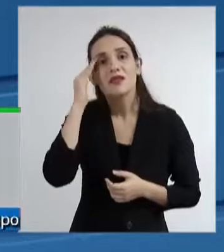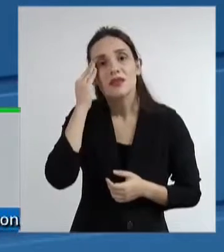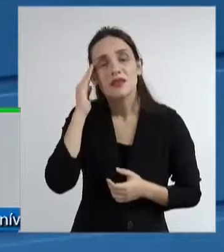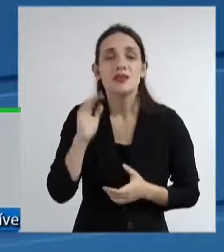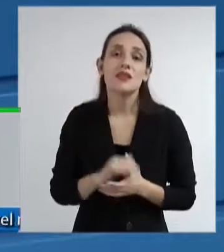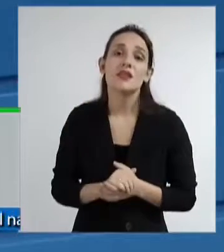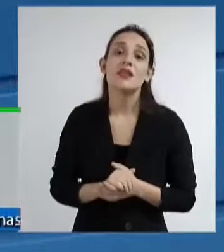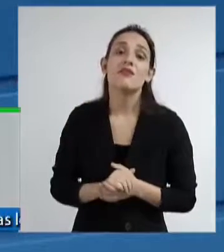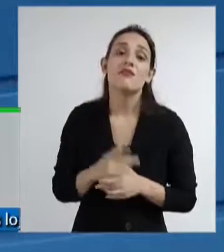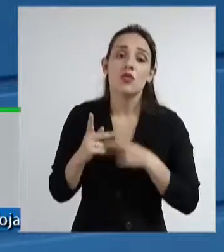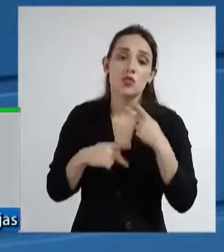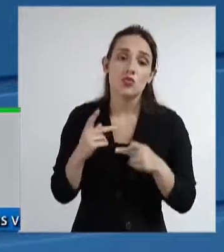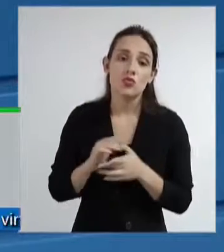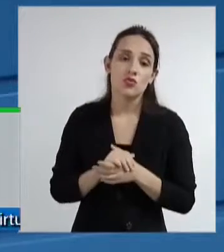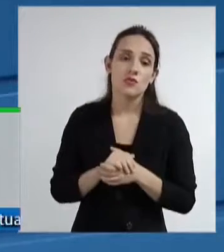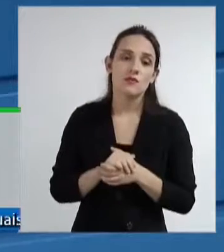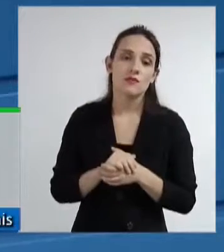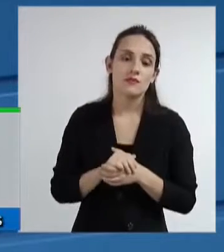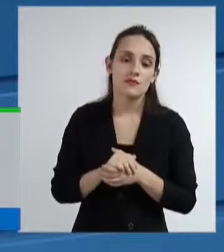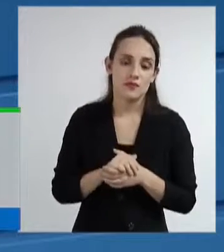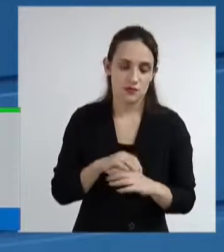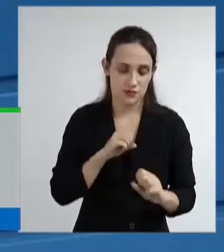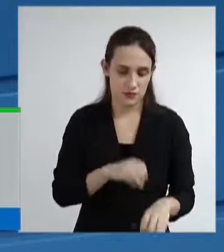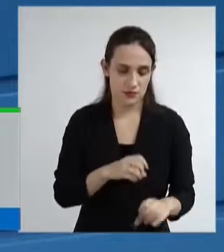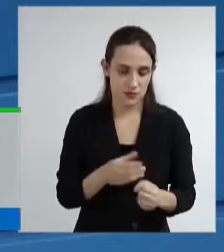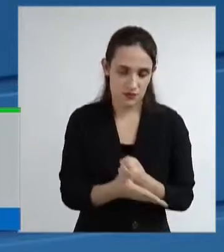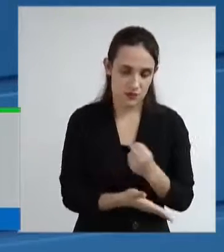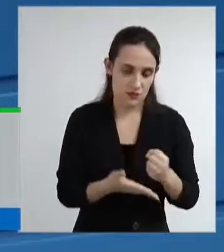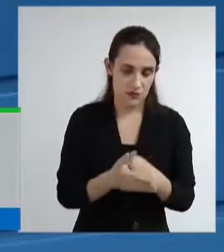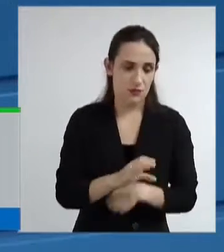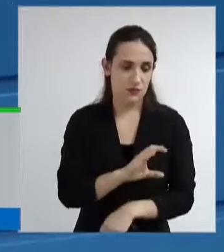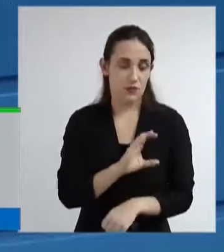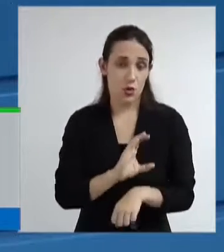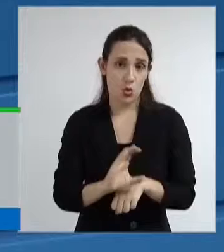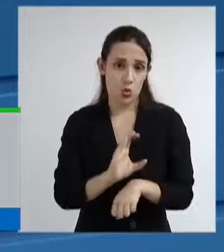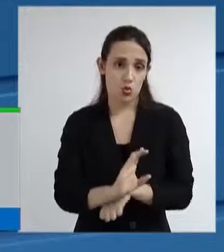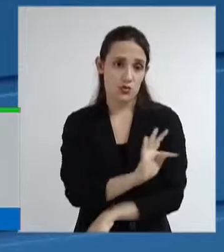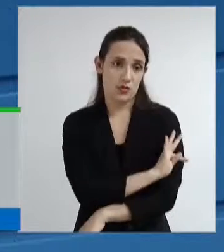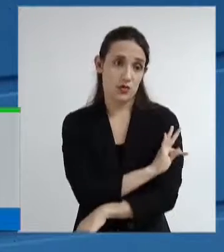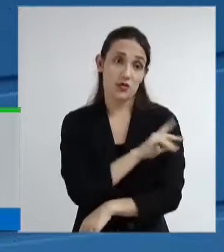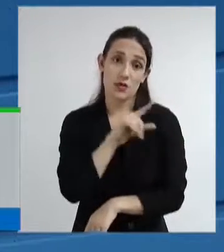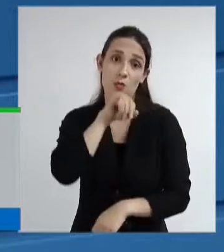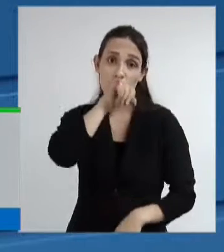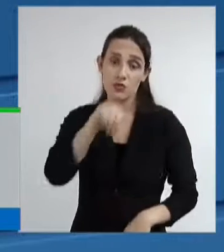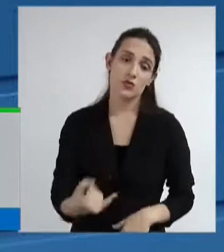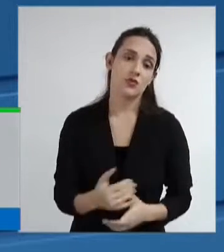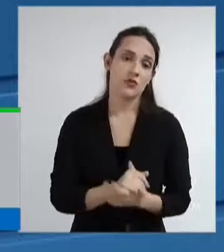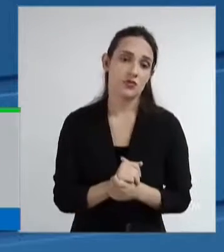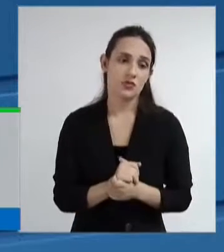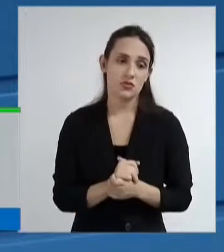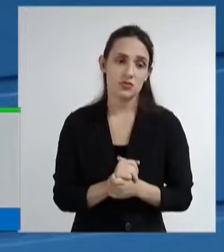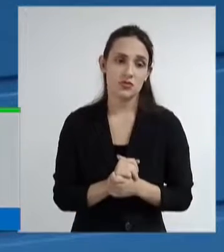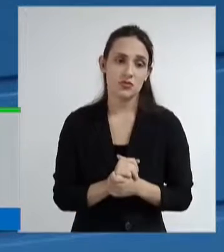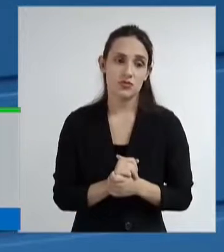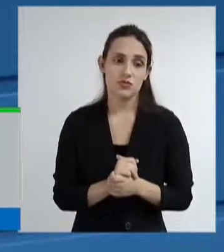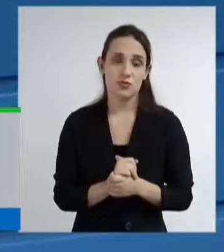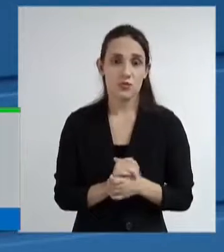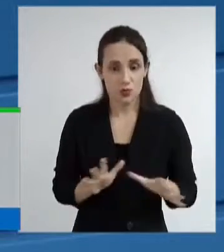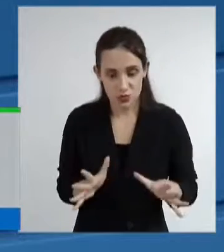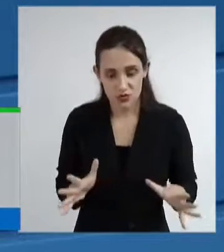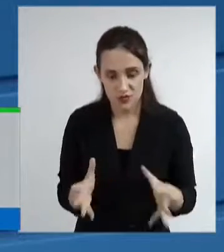na verdade, ele quis dizer que o ensino básico e cursos técnicos são uma opção para ser seguida na formação do